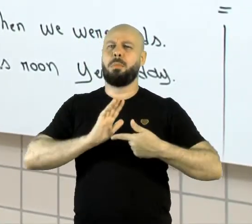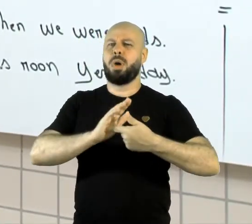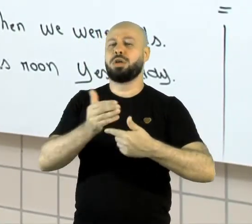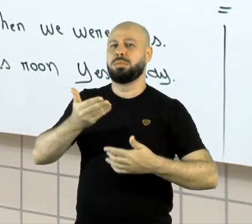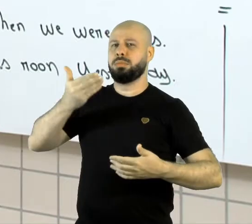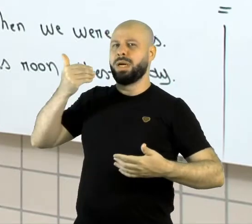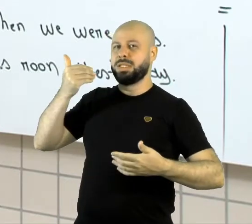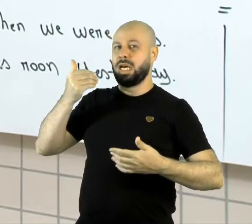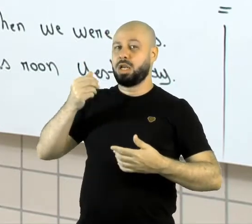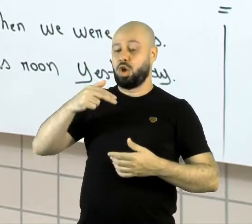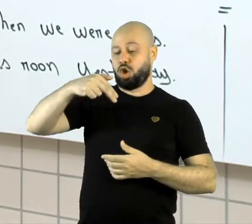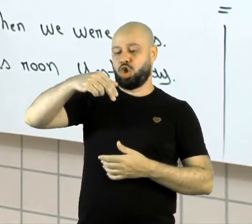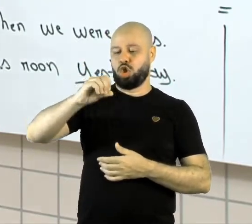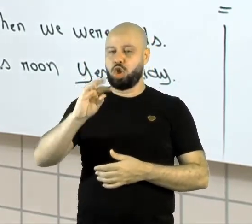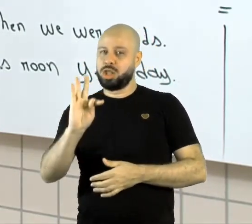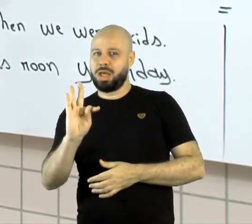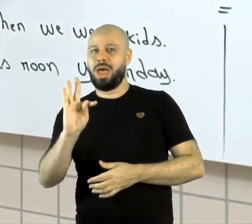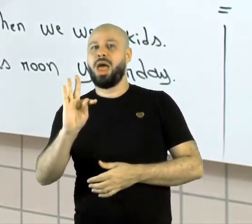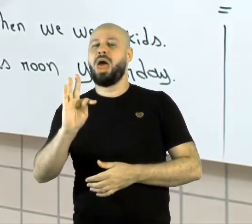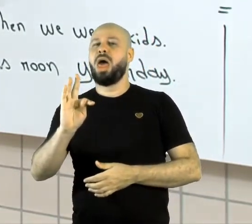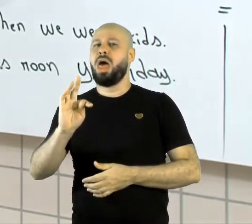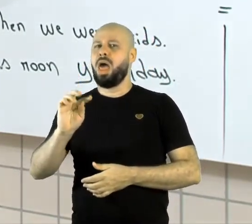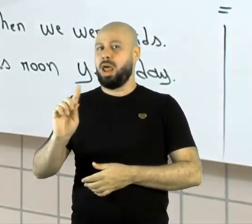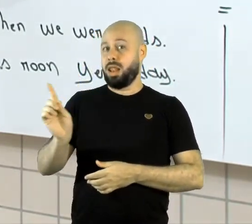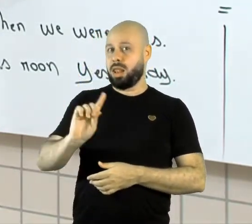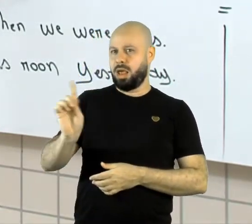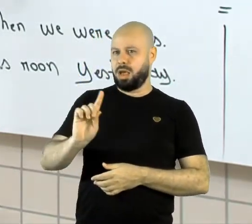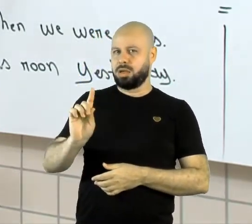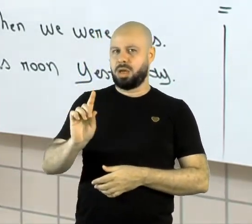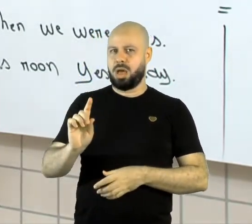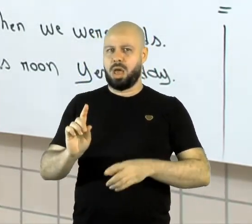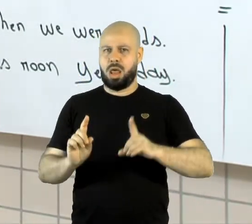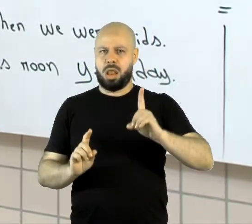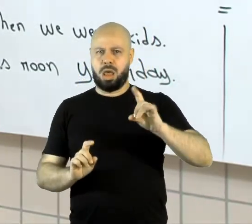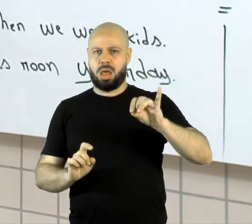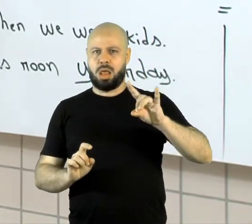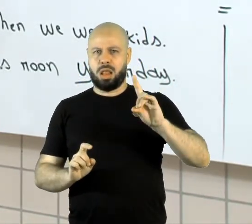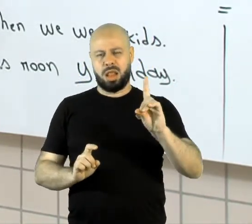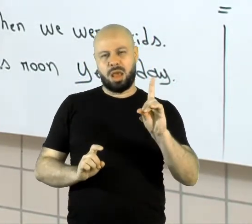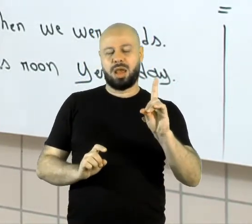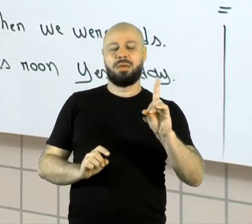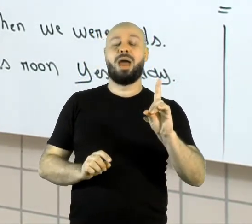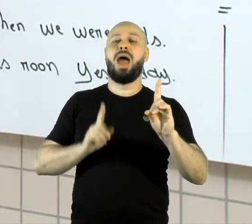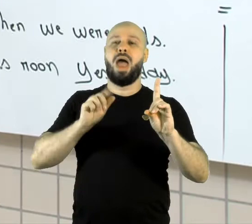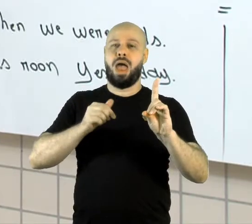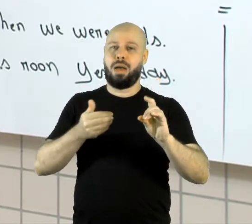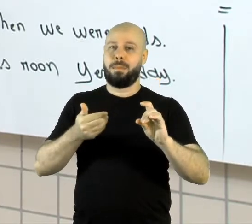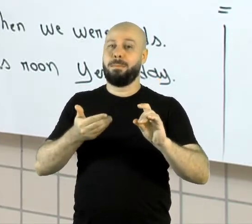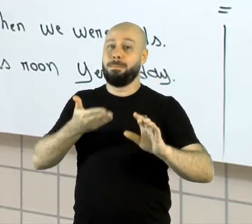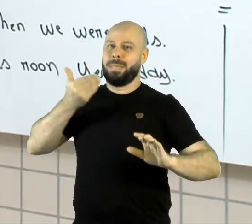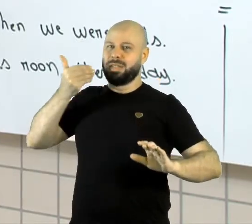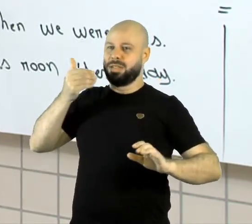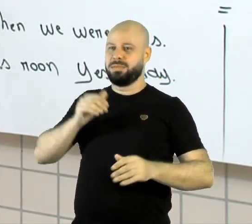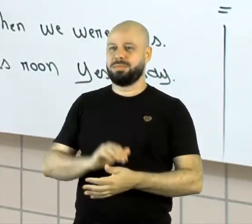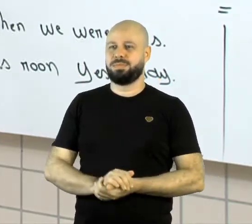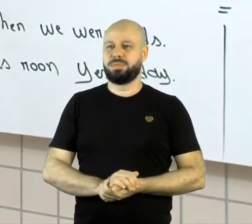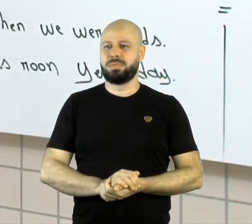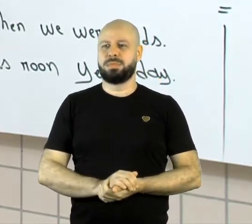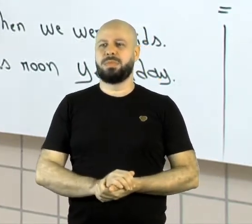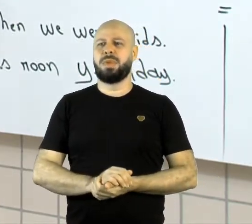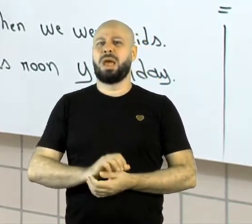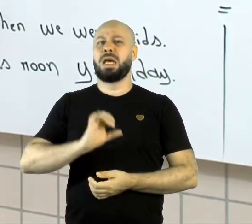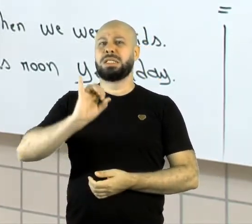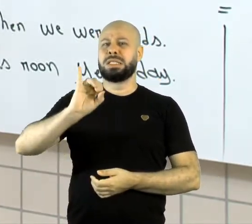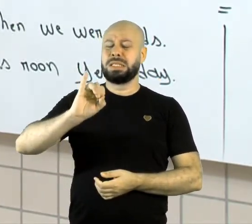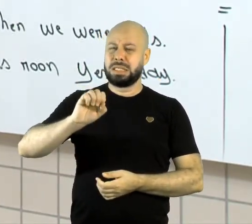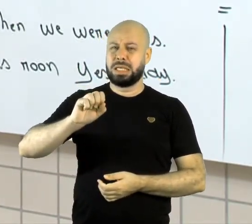alright? Na forma negativa, vocês vão precisar pedir ajuda do auxiliar do, levando